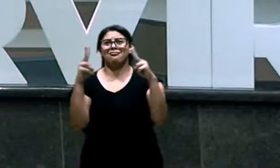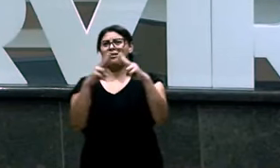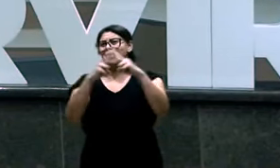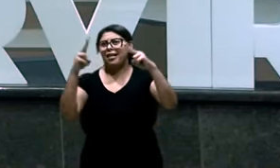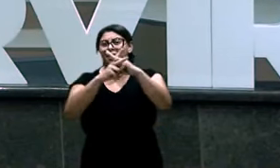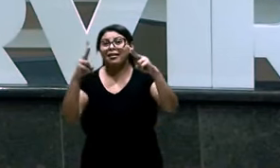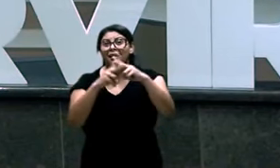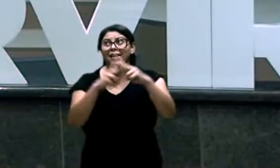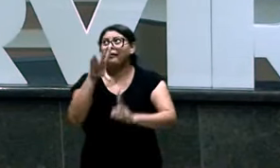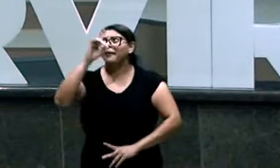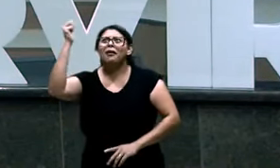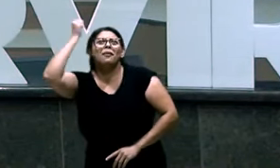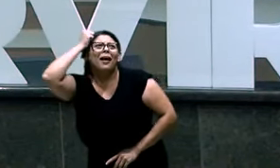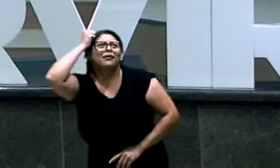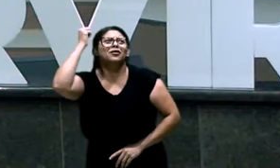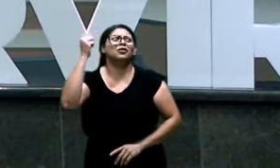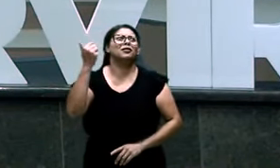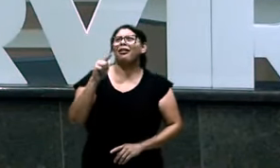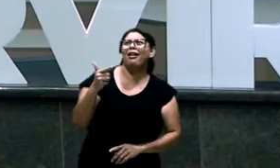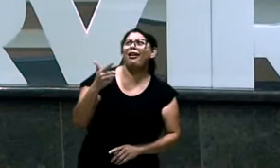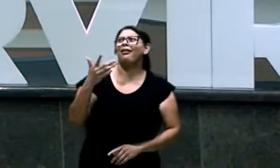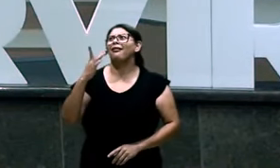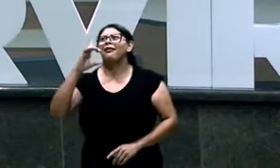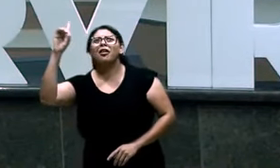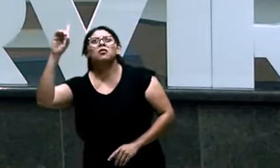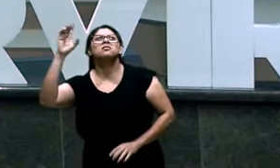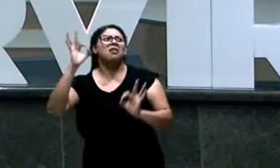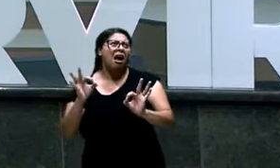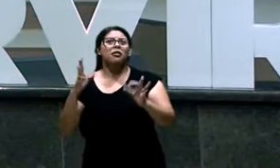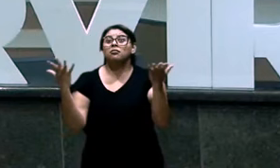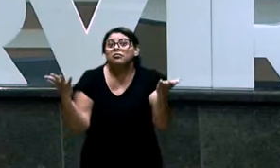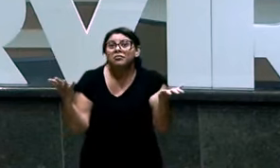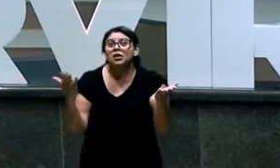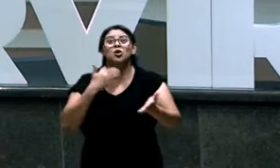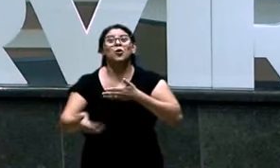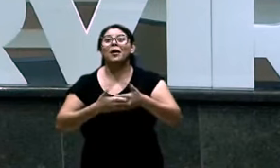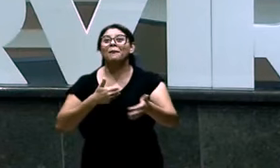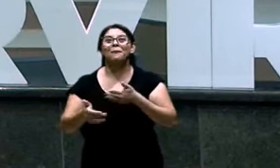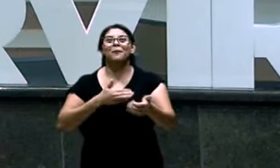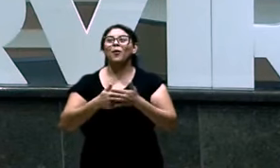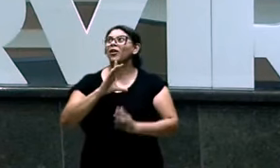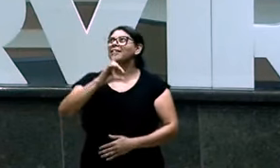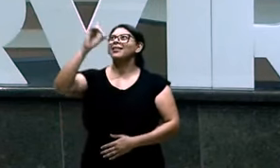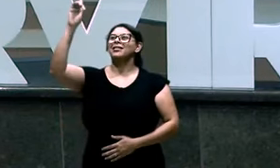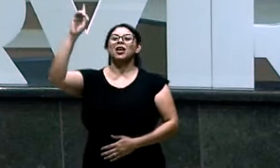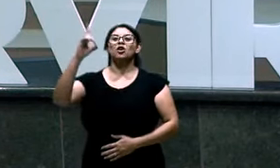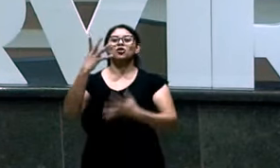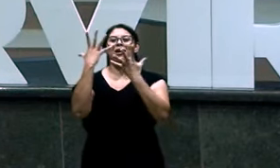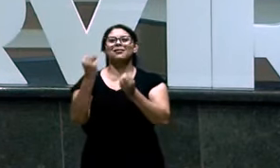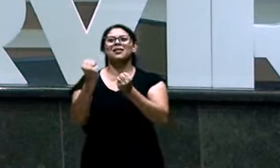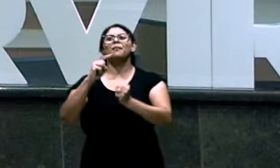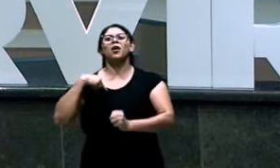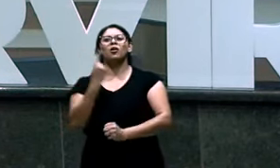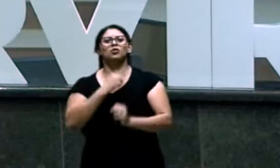ele já te viu com essa mão direita levantada. Antes de criar o universo, segura, ele já ouviu a oração que tu ainda nem fez.